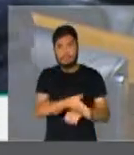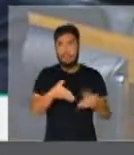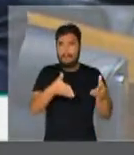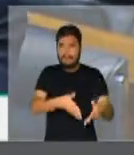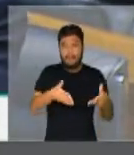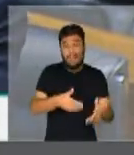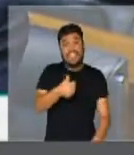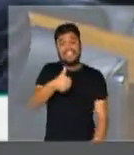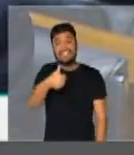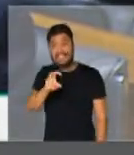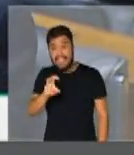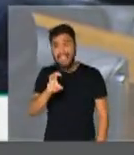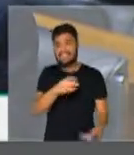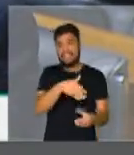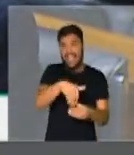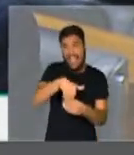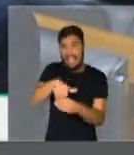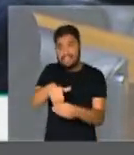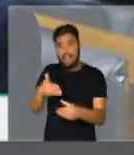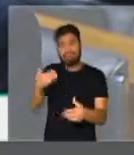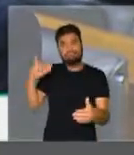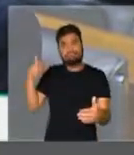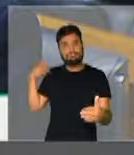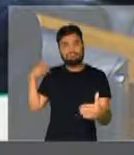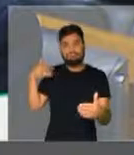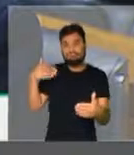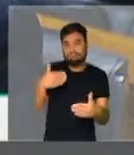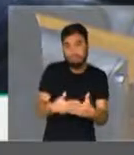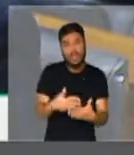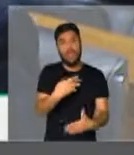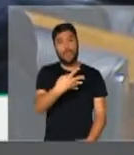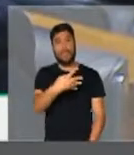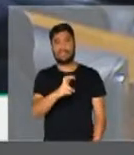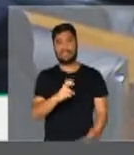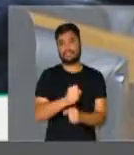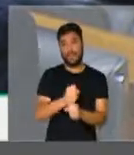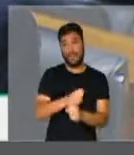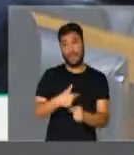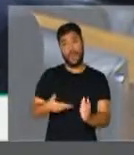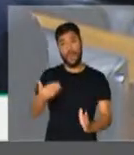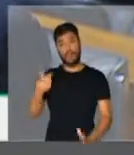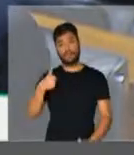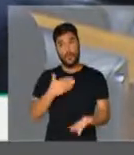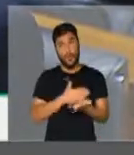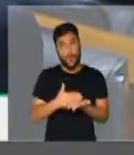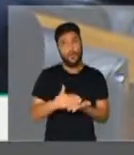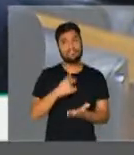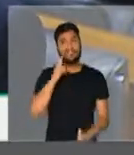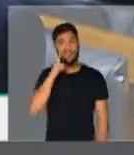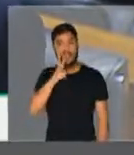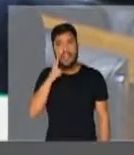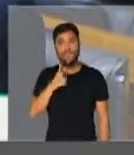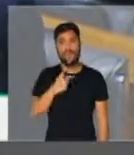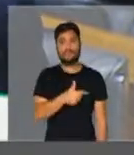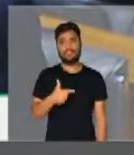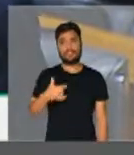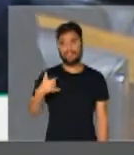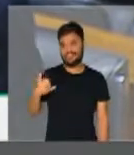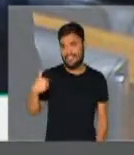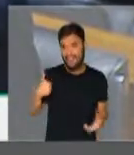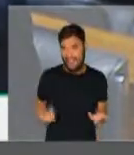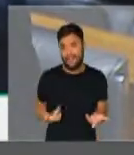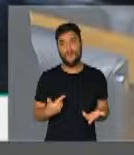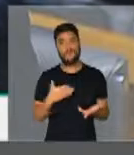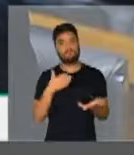eleições durante a minha vida pública de 45 anos, quando comecei como vereador. Com 22 anos,